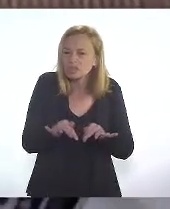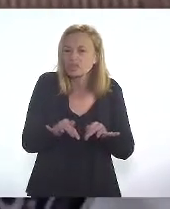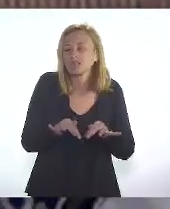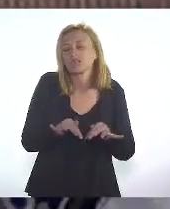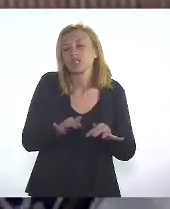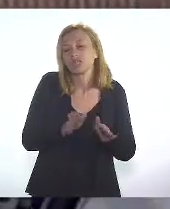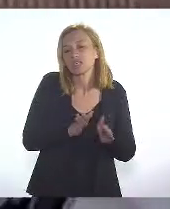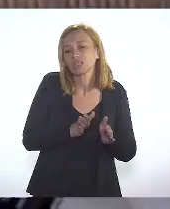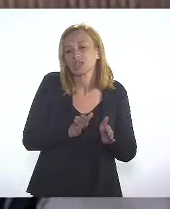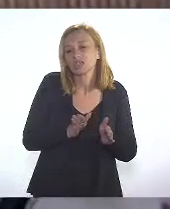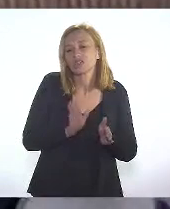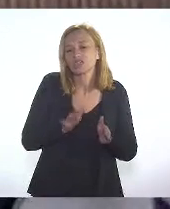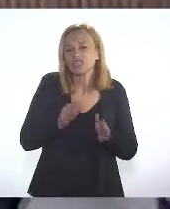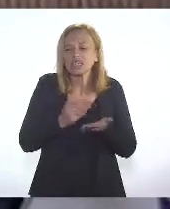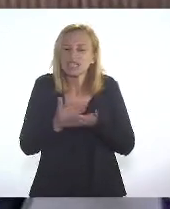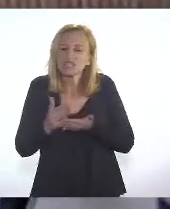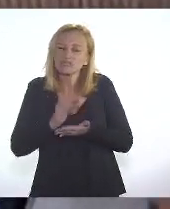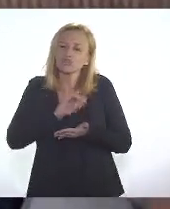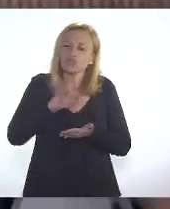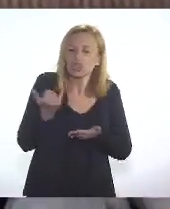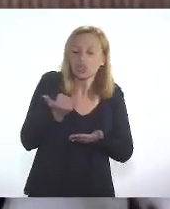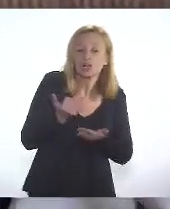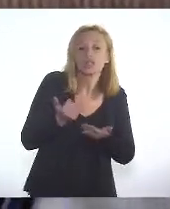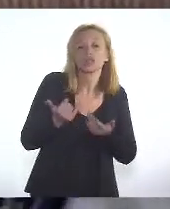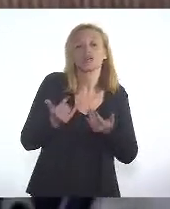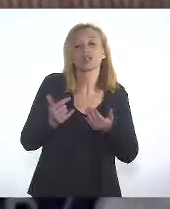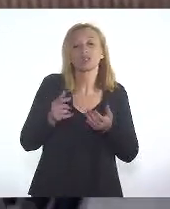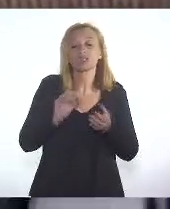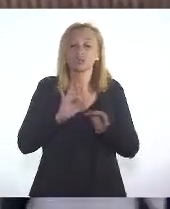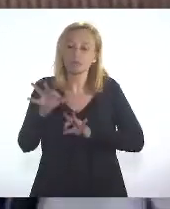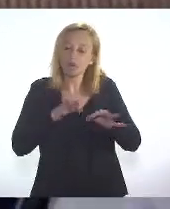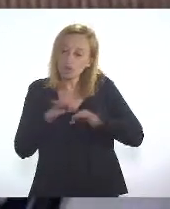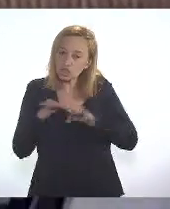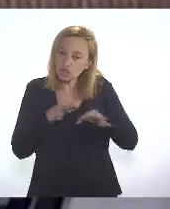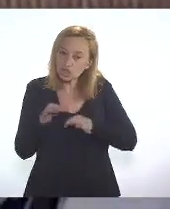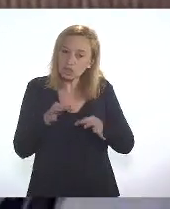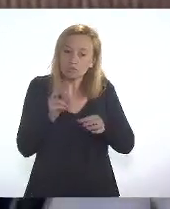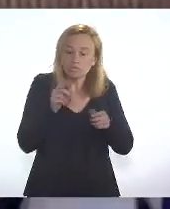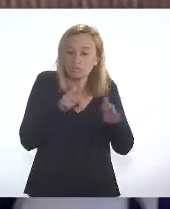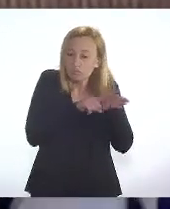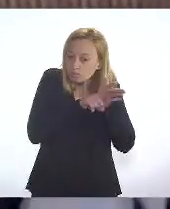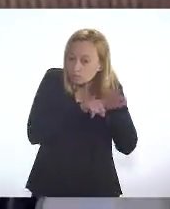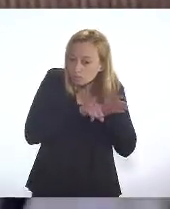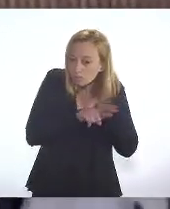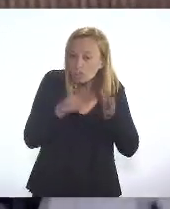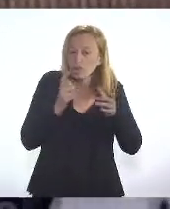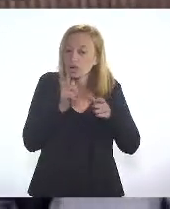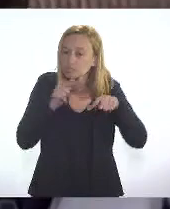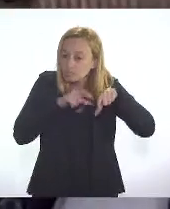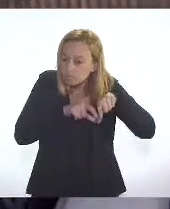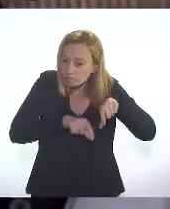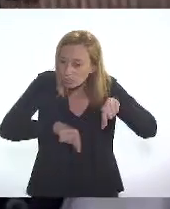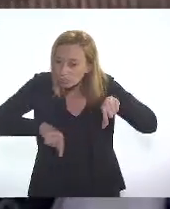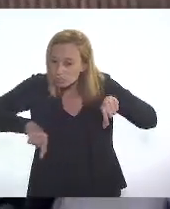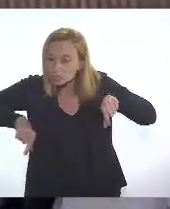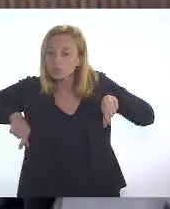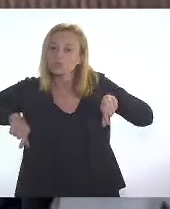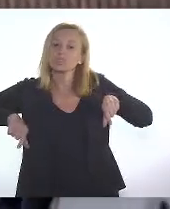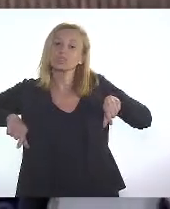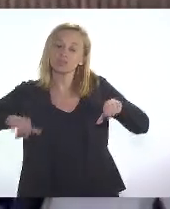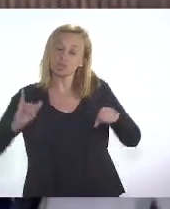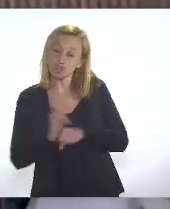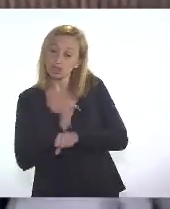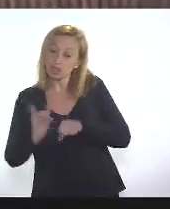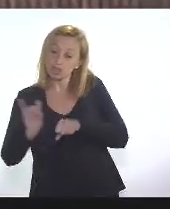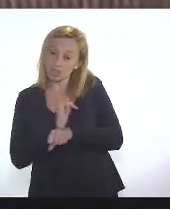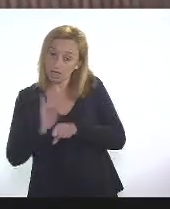início de janeiro. Então, esse projeto ele institui o monitoramento do esgoto como uma das estratégias de